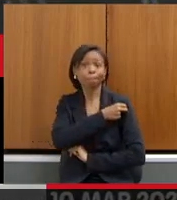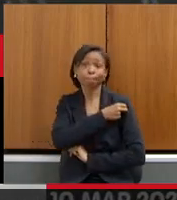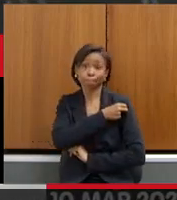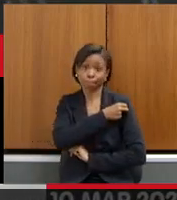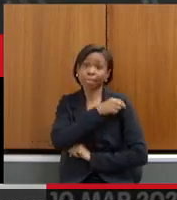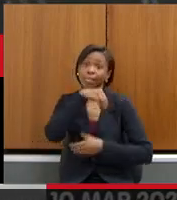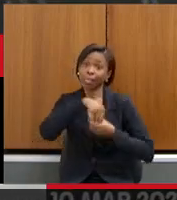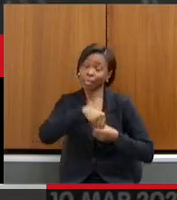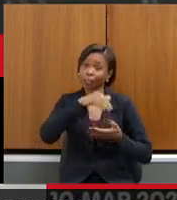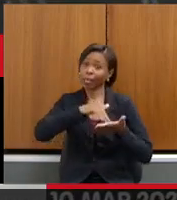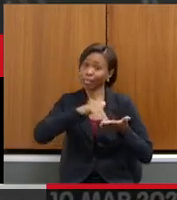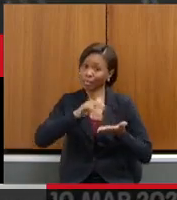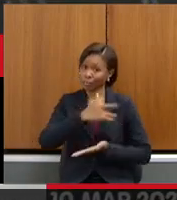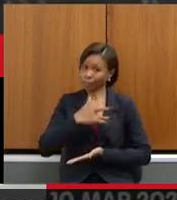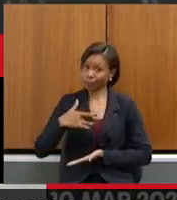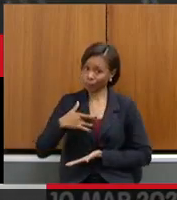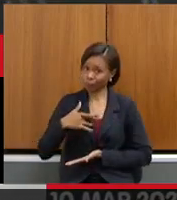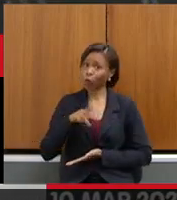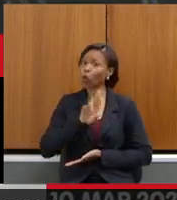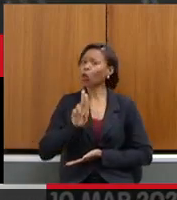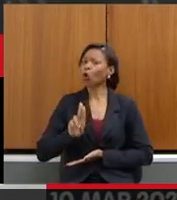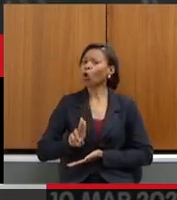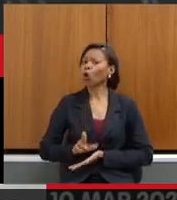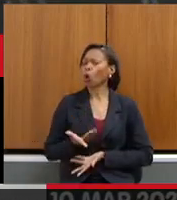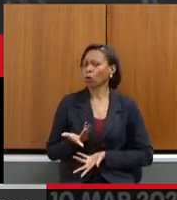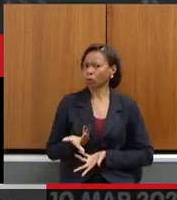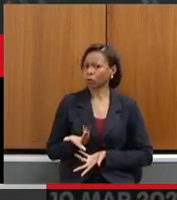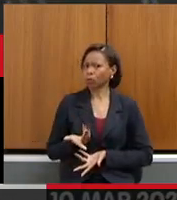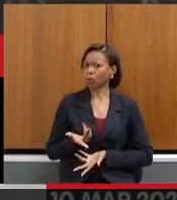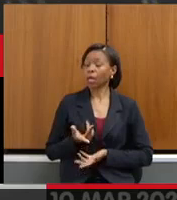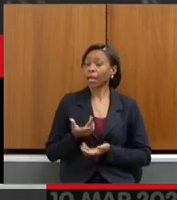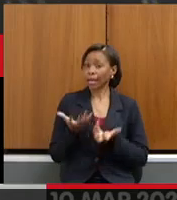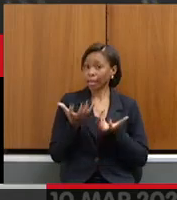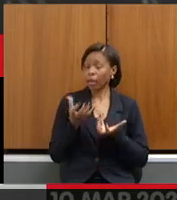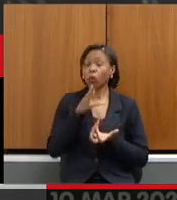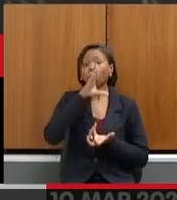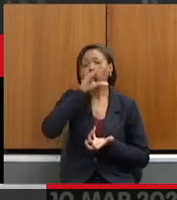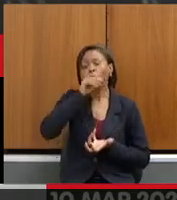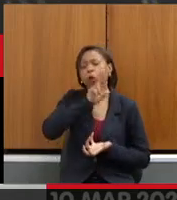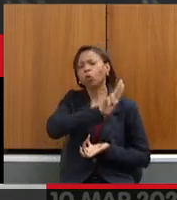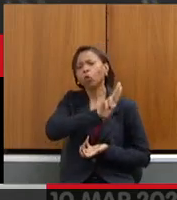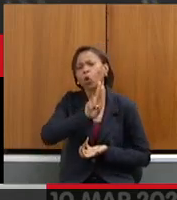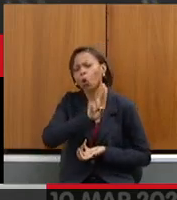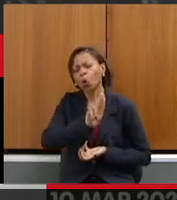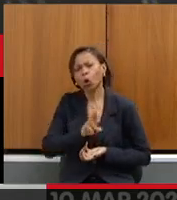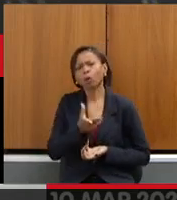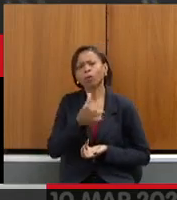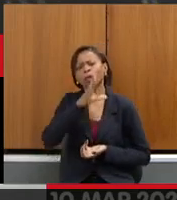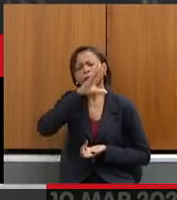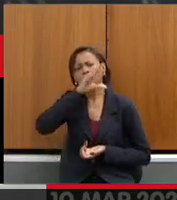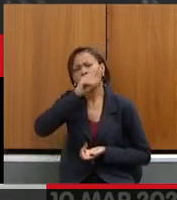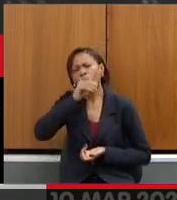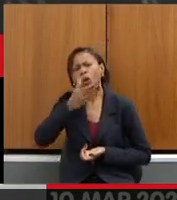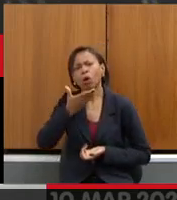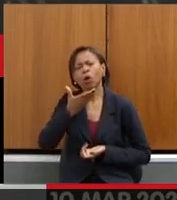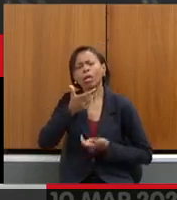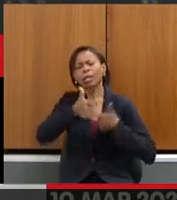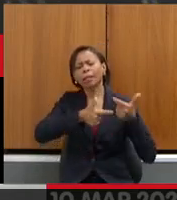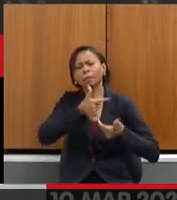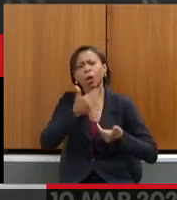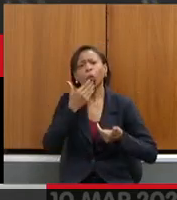momento para percebemos servidor função e qual a atividade desempenhada